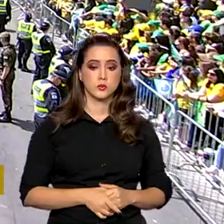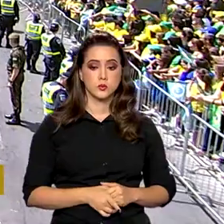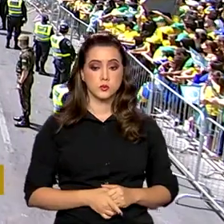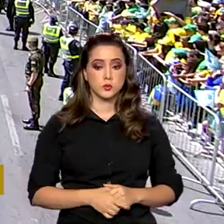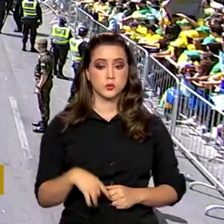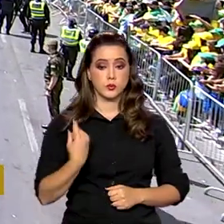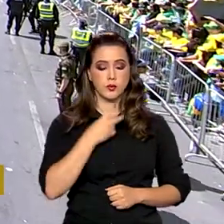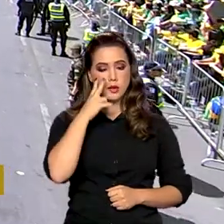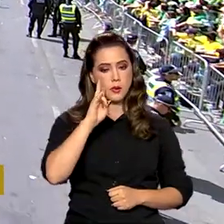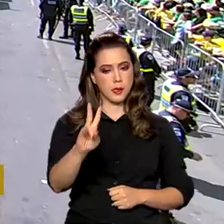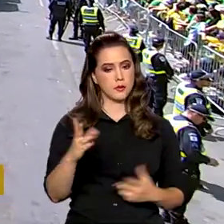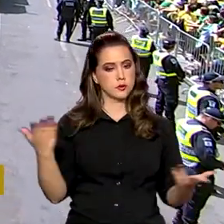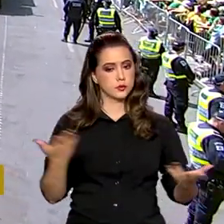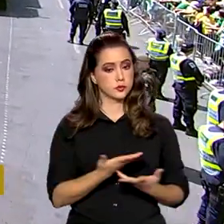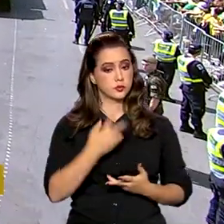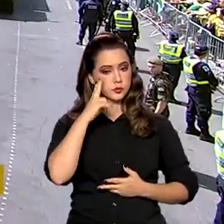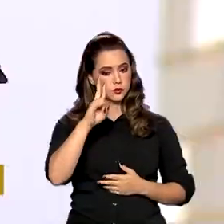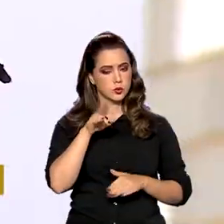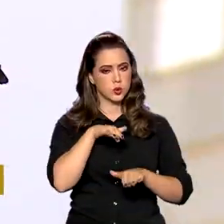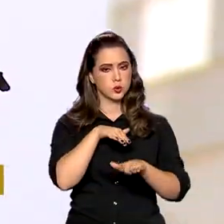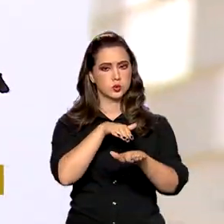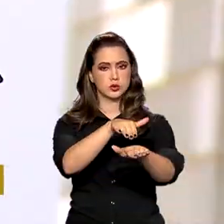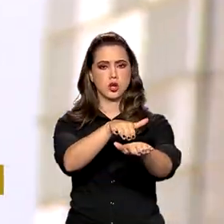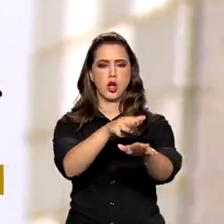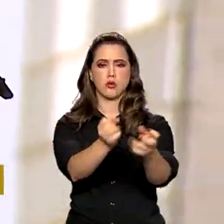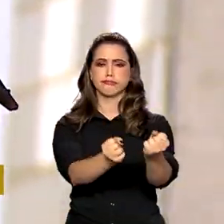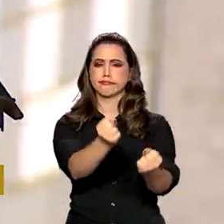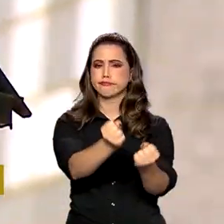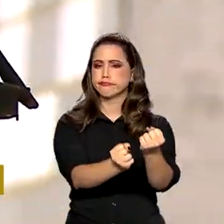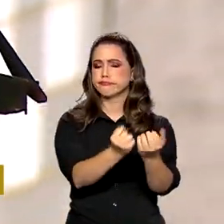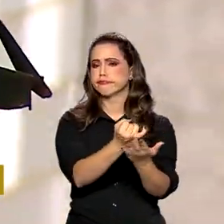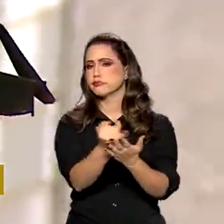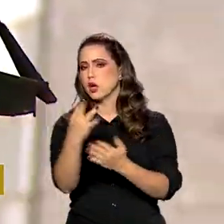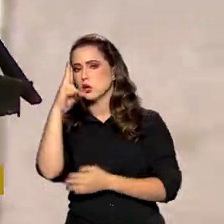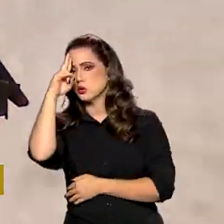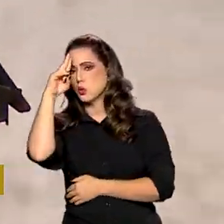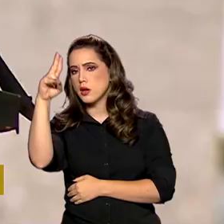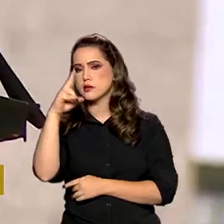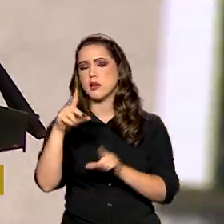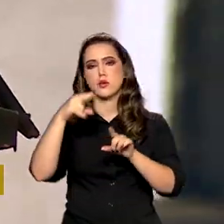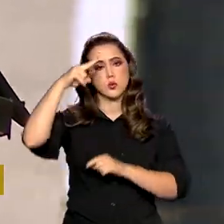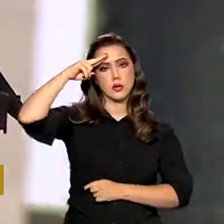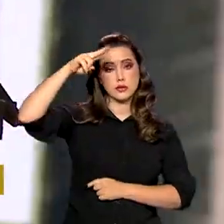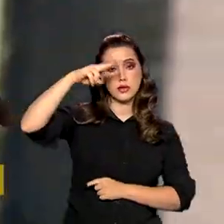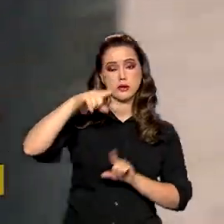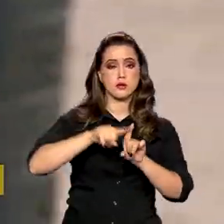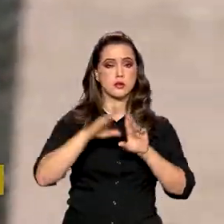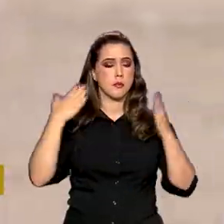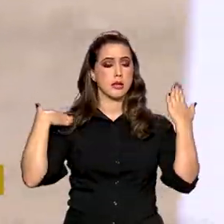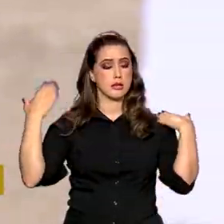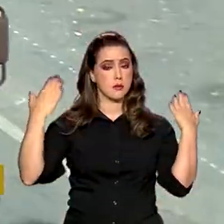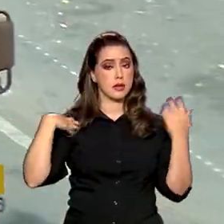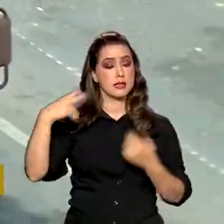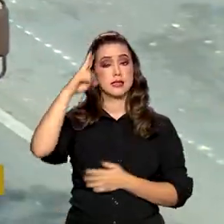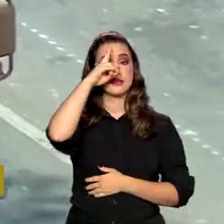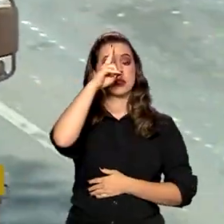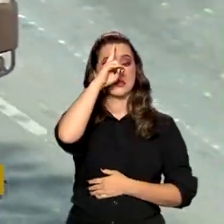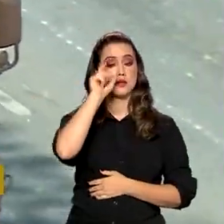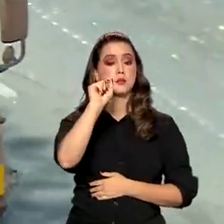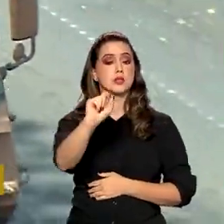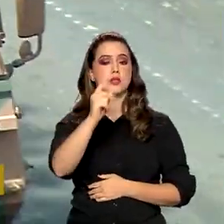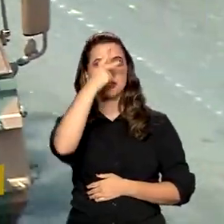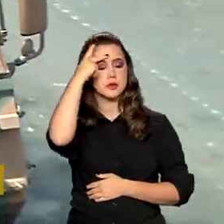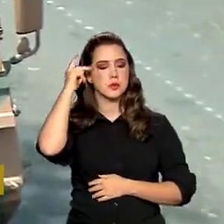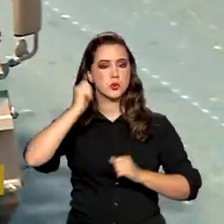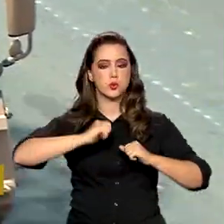A gente está acompanhando aqui essa parte motorizada do Exército e também um pouquinho ali da Marinha. Lembrando que o